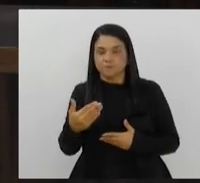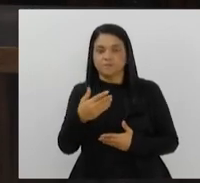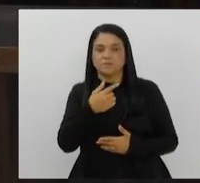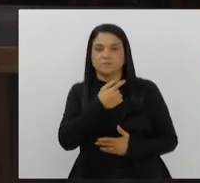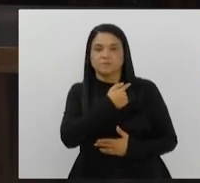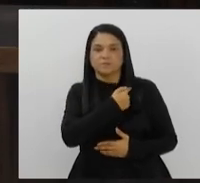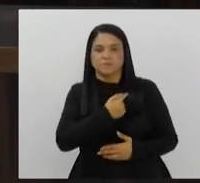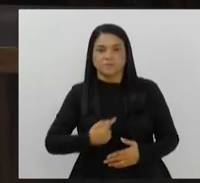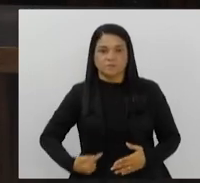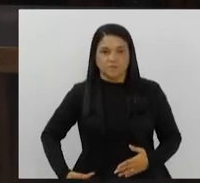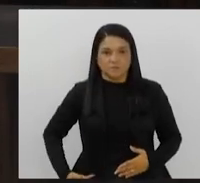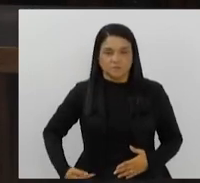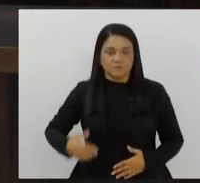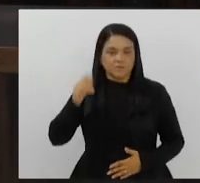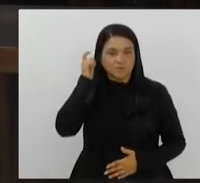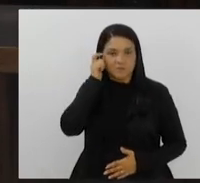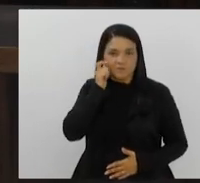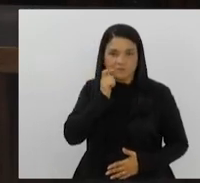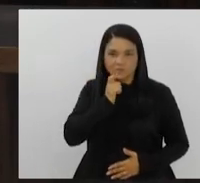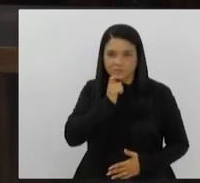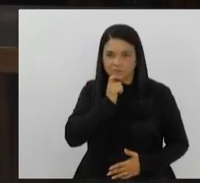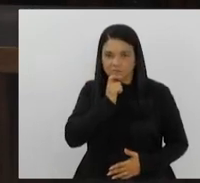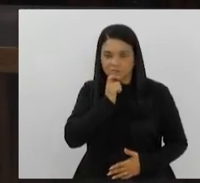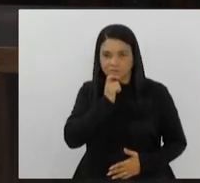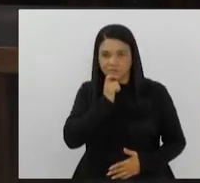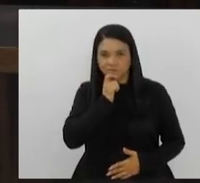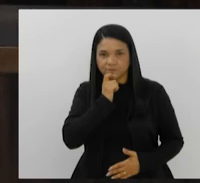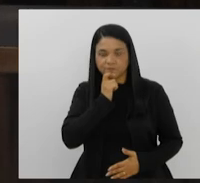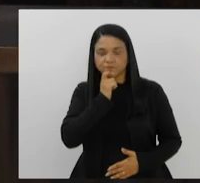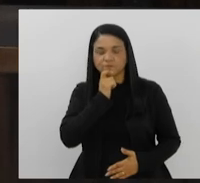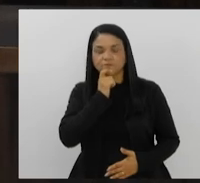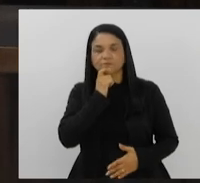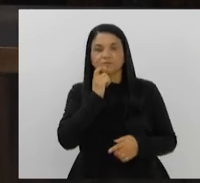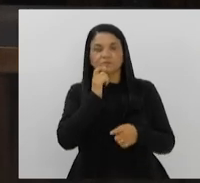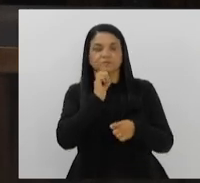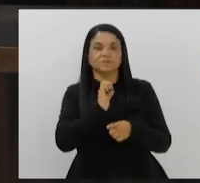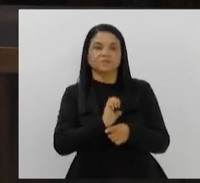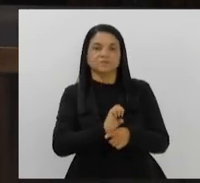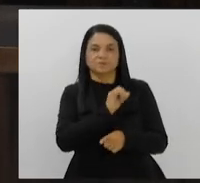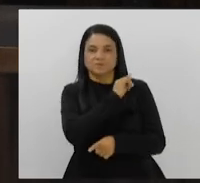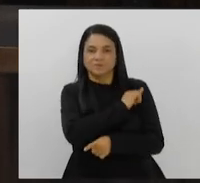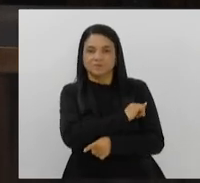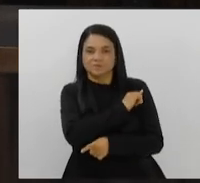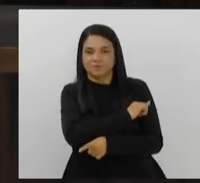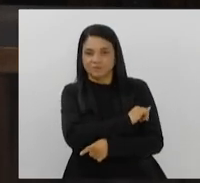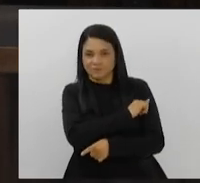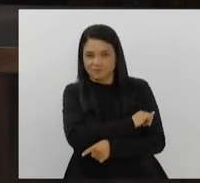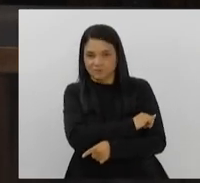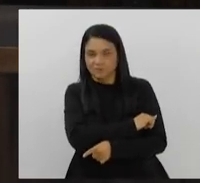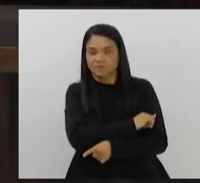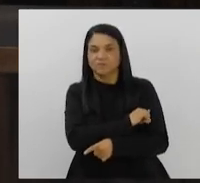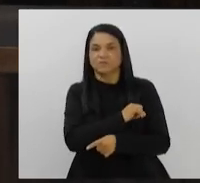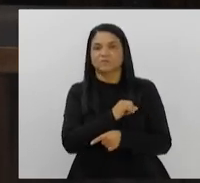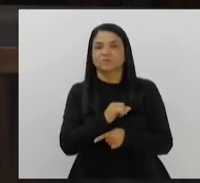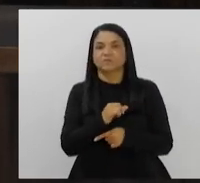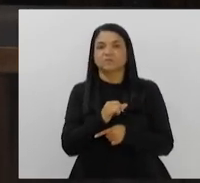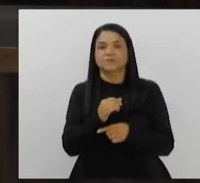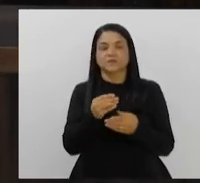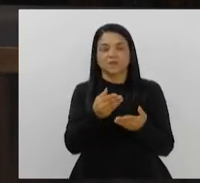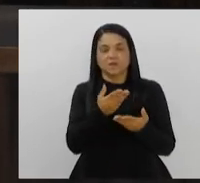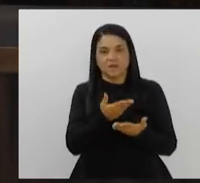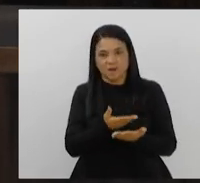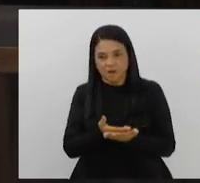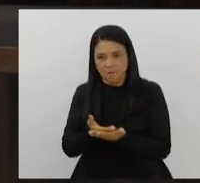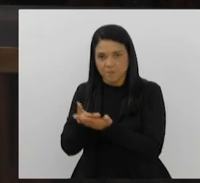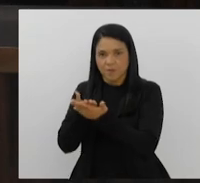ao excelentíssimo senhor governador do governador em exercício do Estado do Rio de Janeiro, senhor Cláudio Castro, que encaminhe